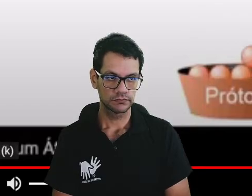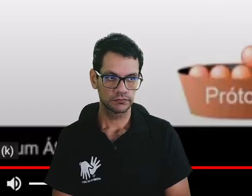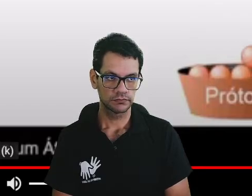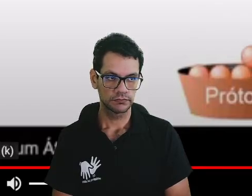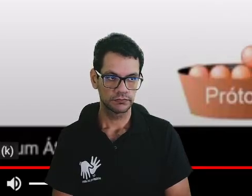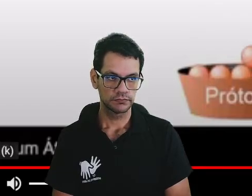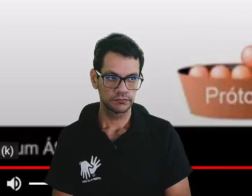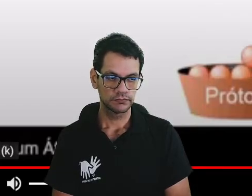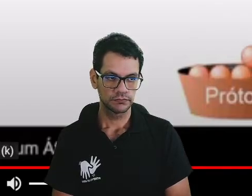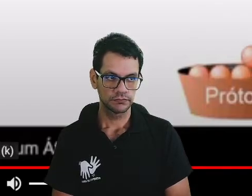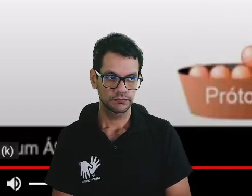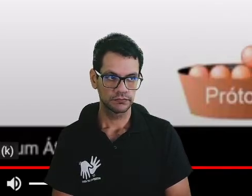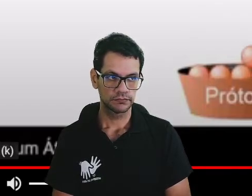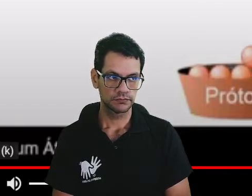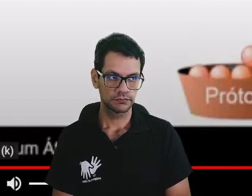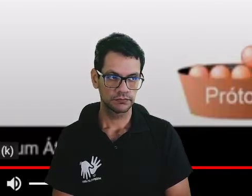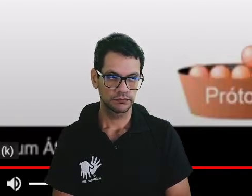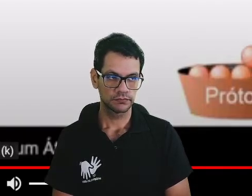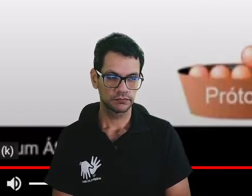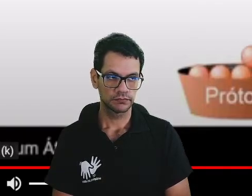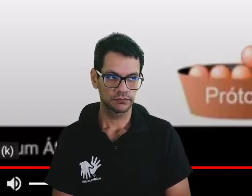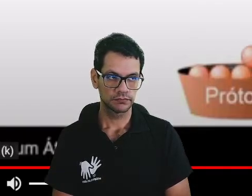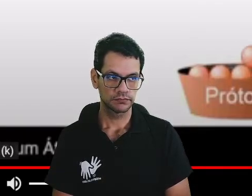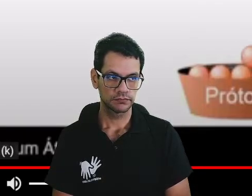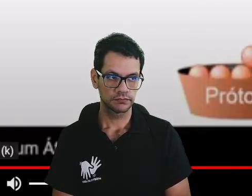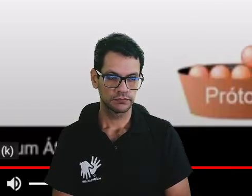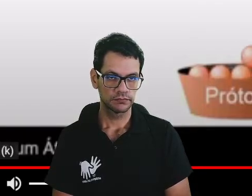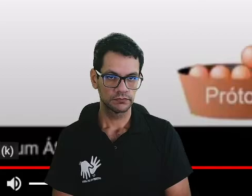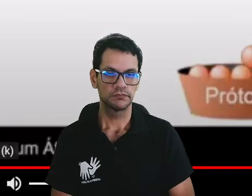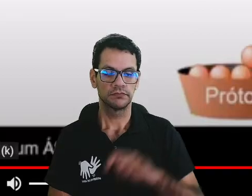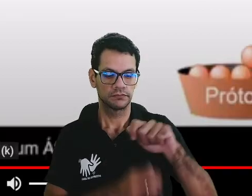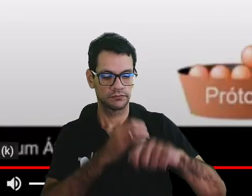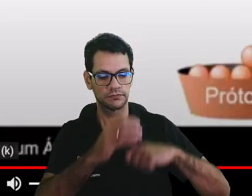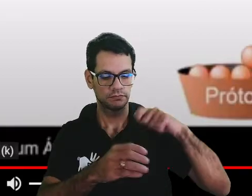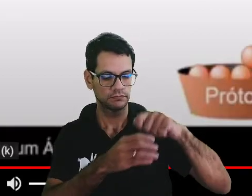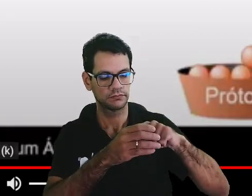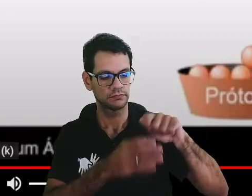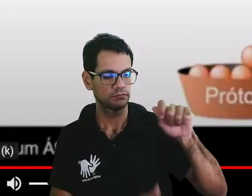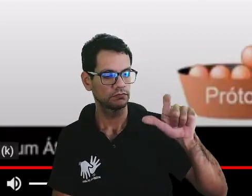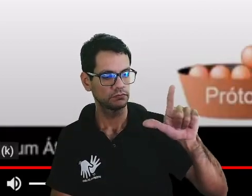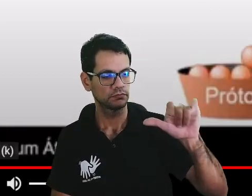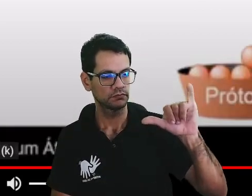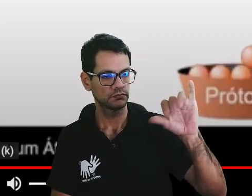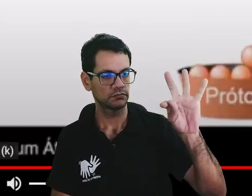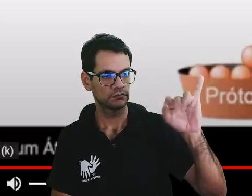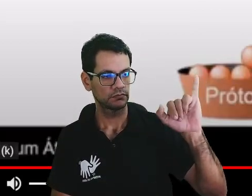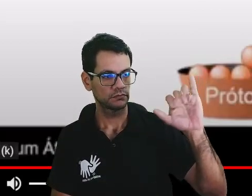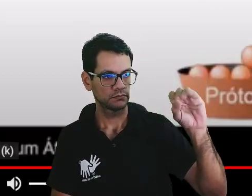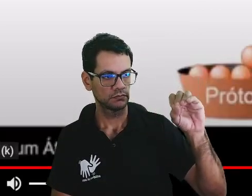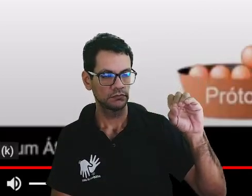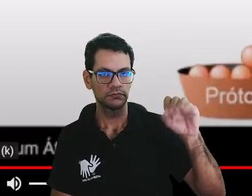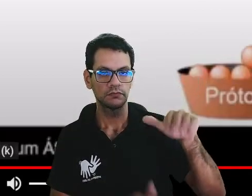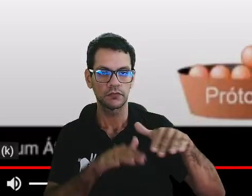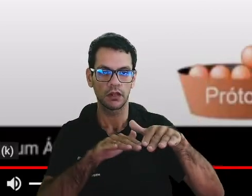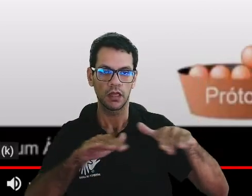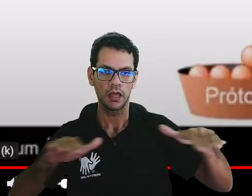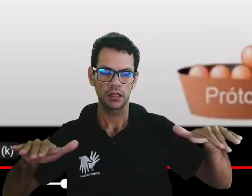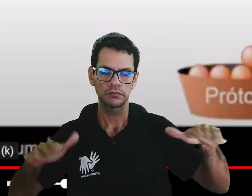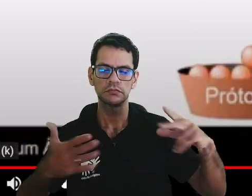Beleza? Aqui eu tenho, então, um átomo de lítio neutro, né? O que